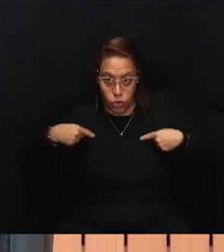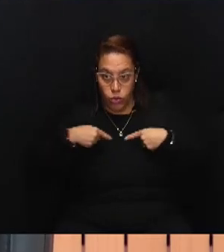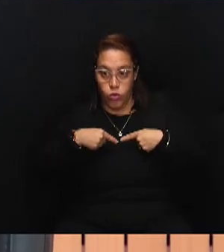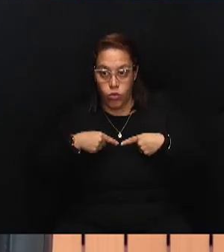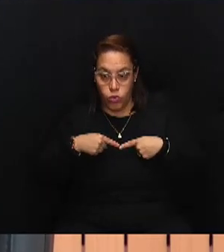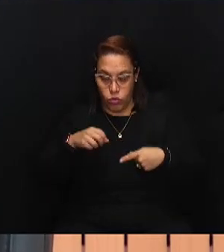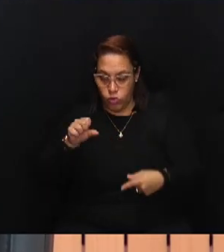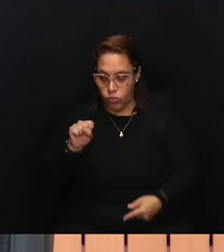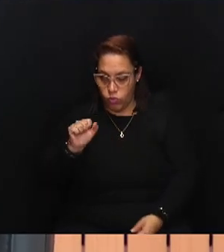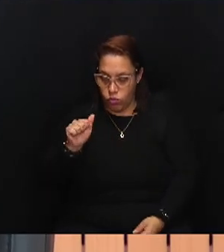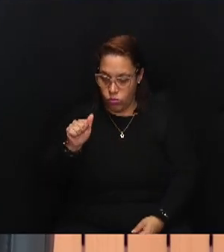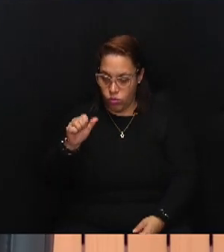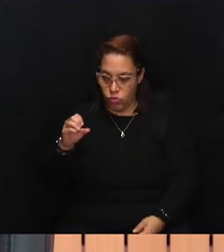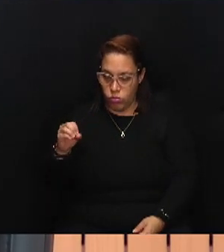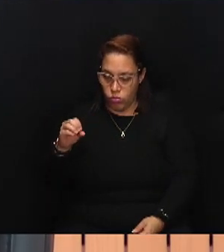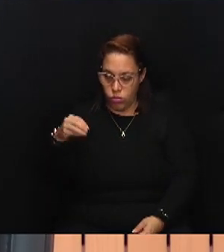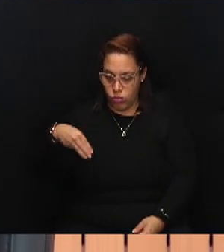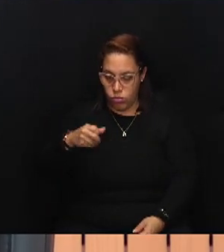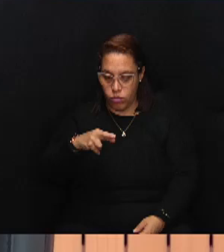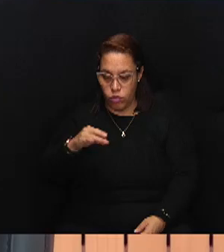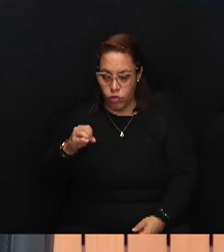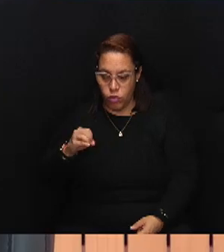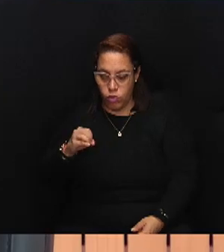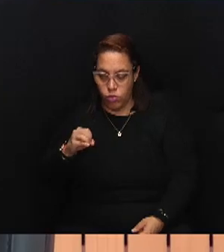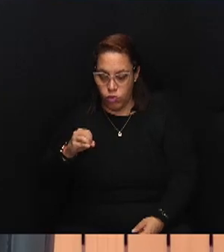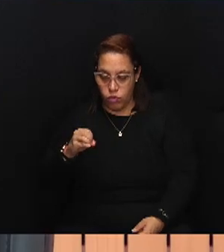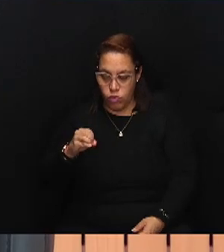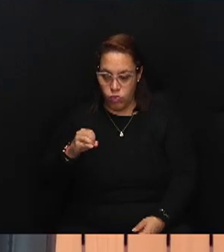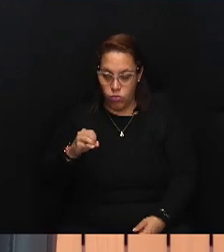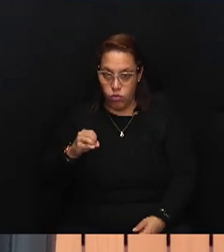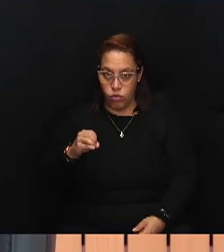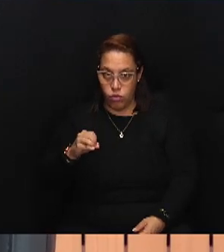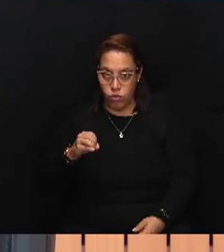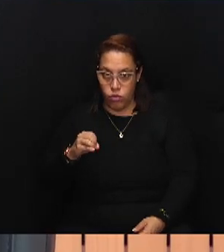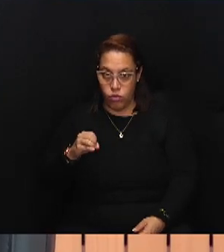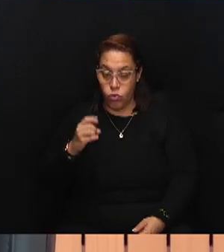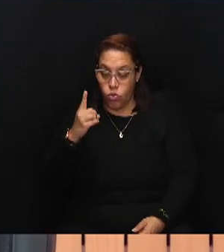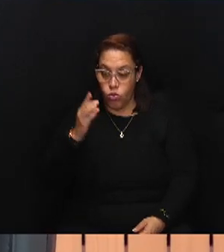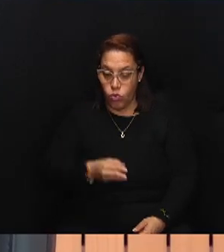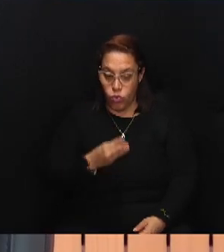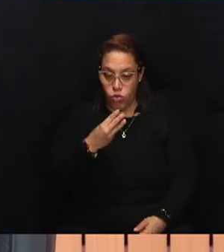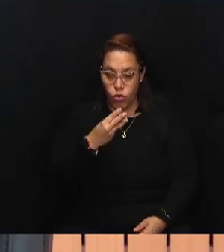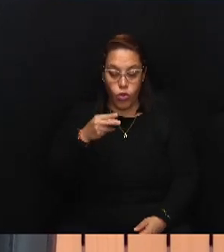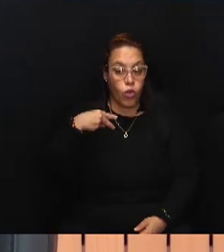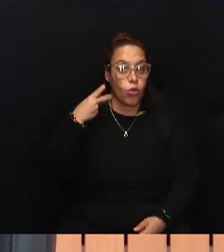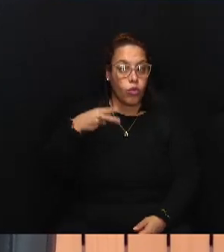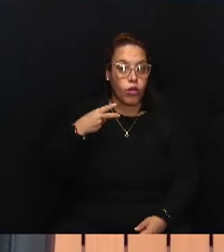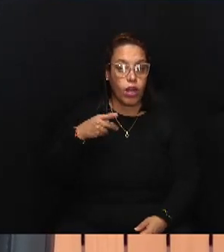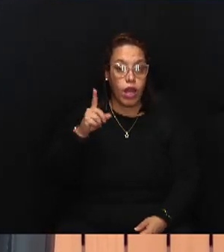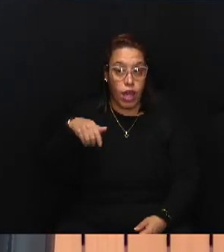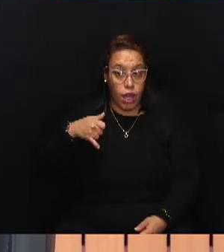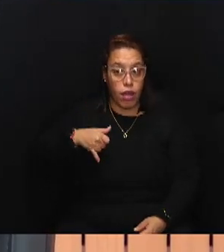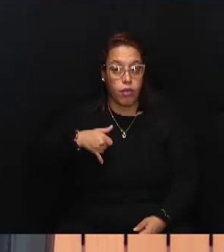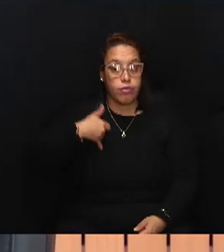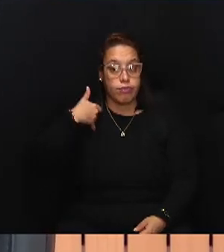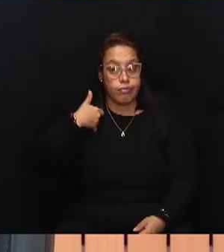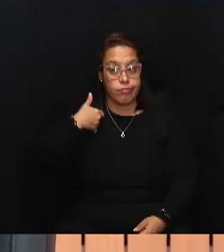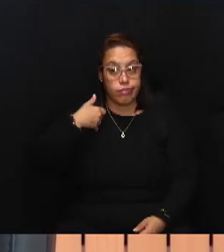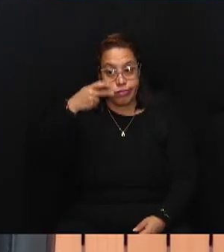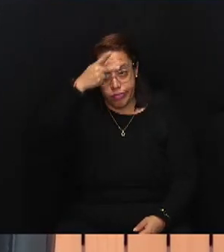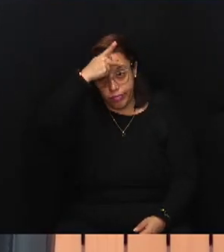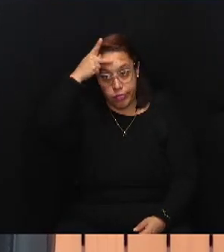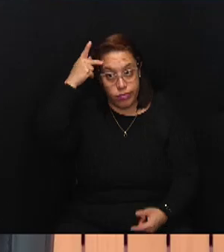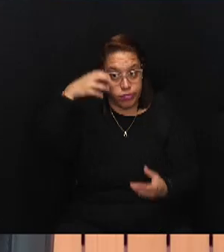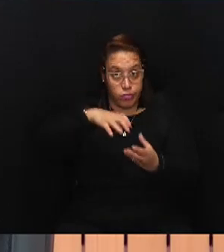são 460 marmitas por dia. Um terço desse pessoal, vereador, são idosos. Eu estou